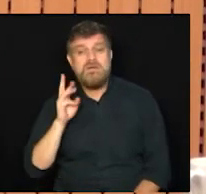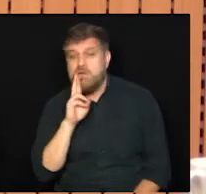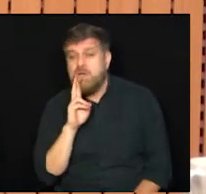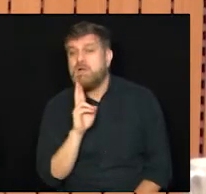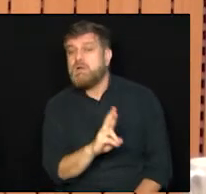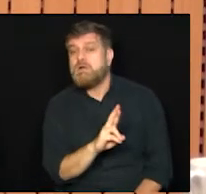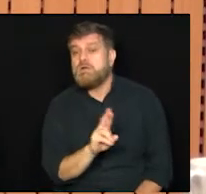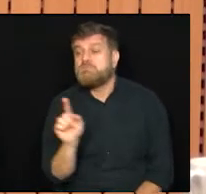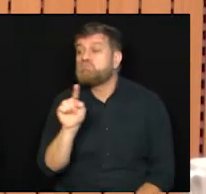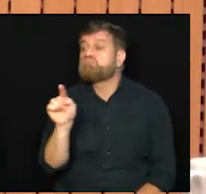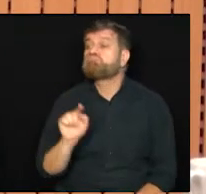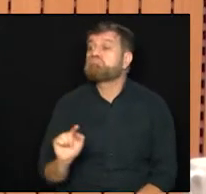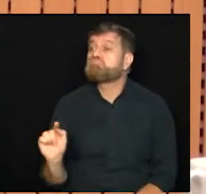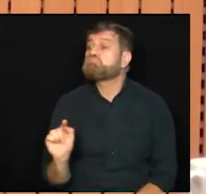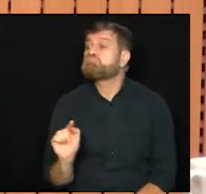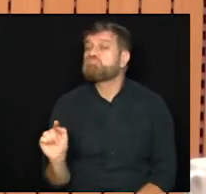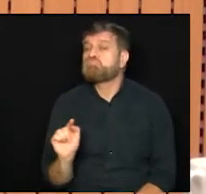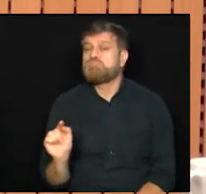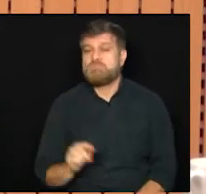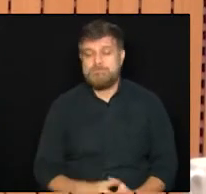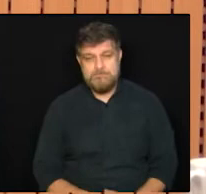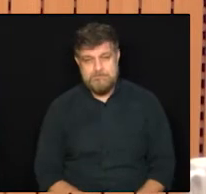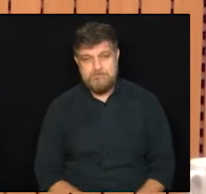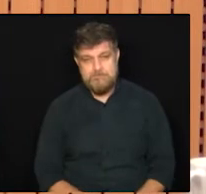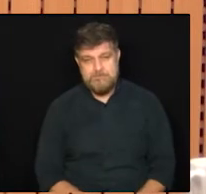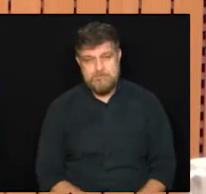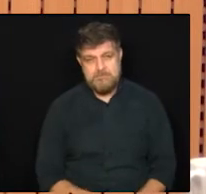poderia falar um pouco aí? Antônio Dias.